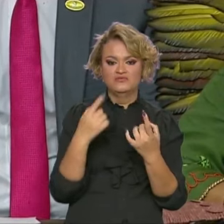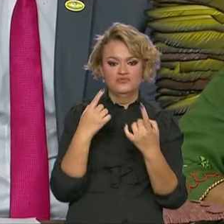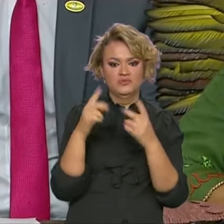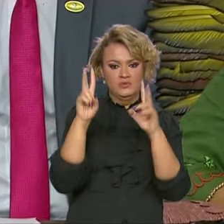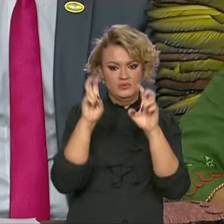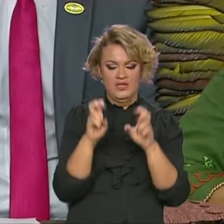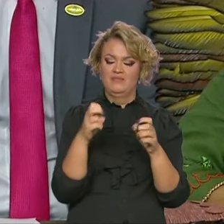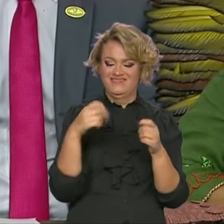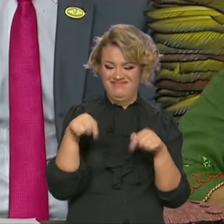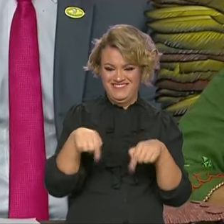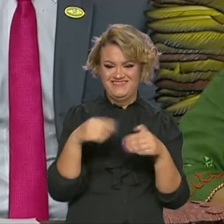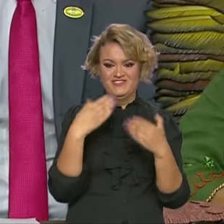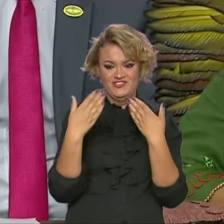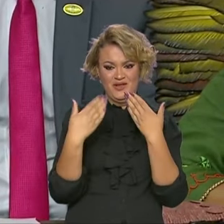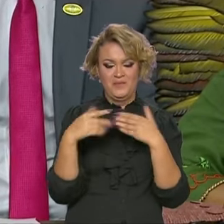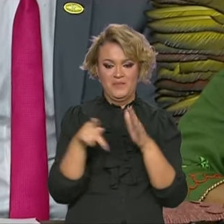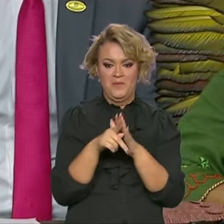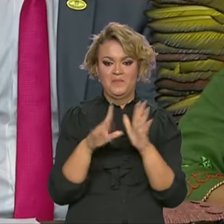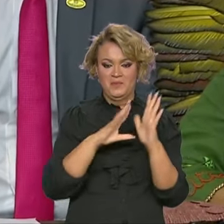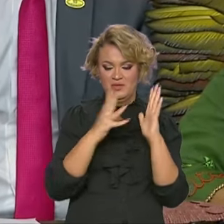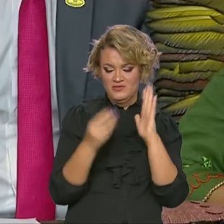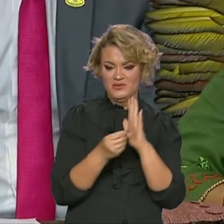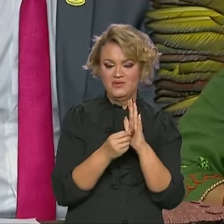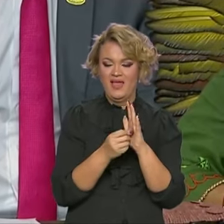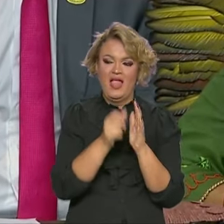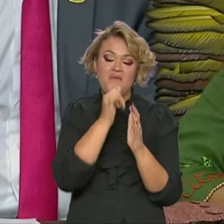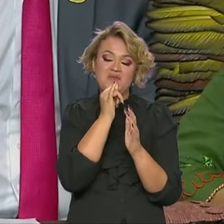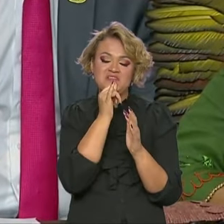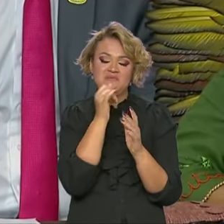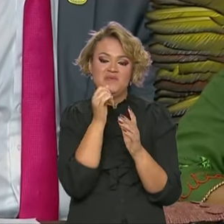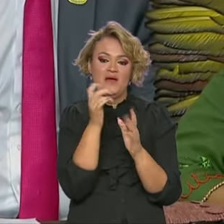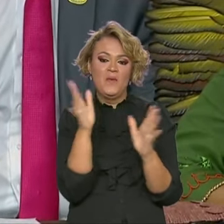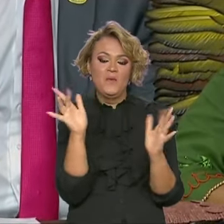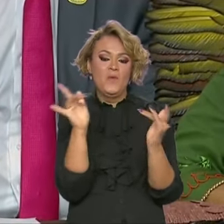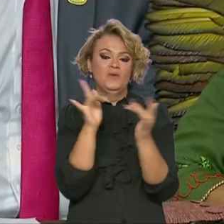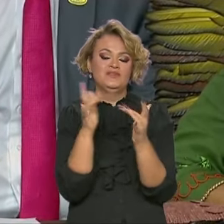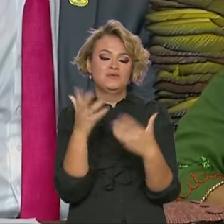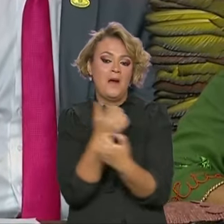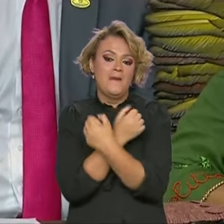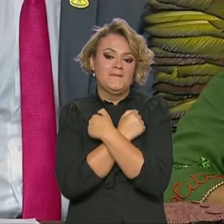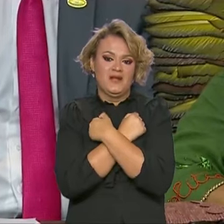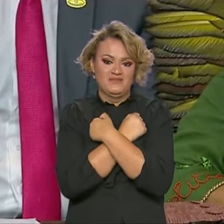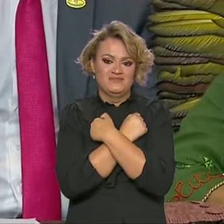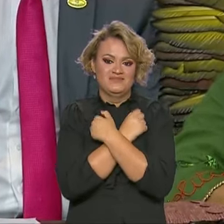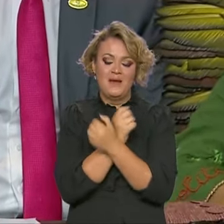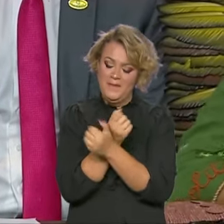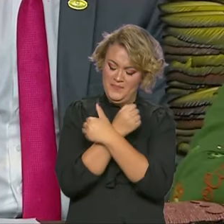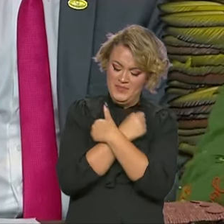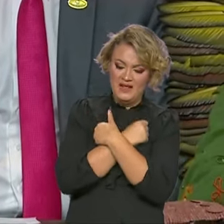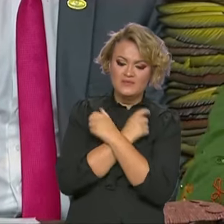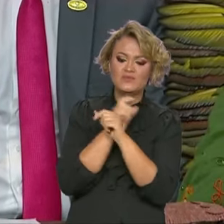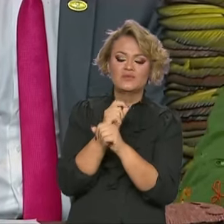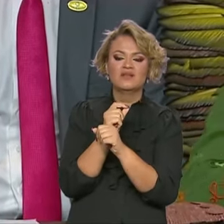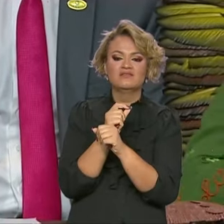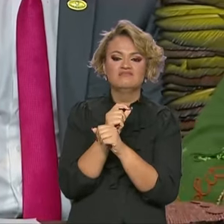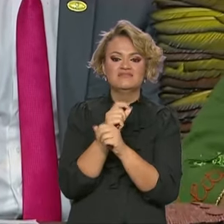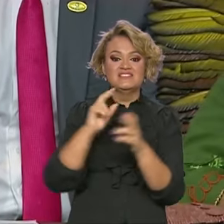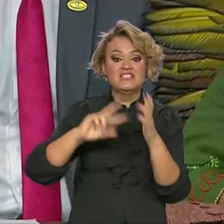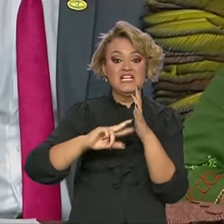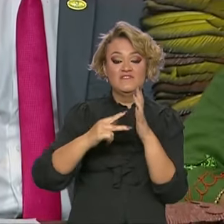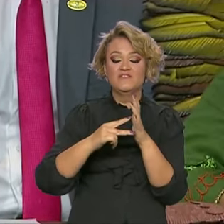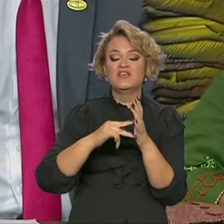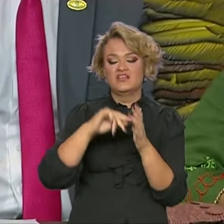amazônicos. Este abraço é mais do que um contato físico. simboliza o compartilhamento